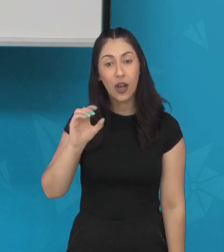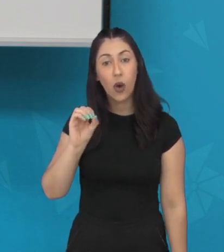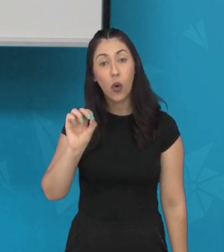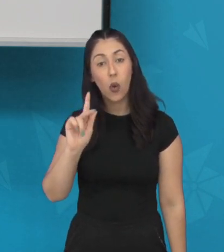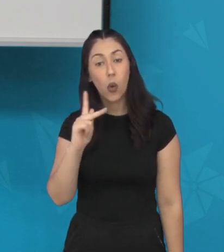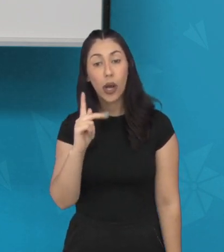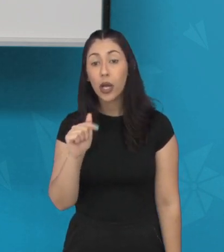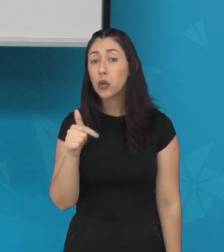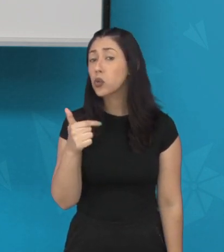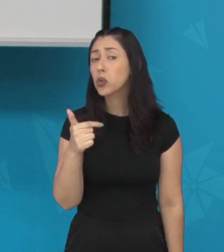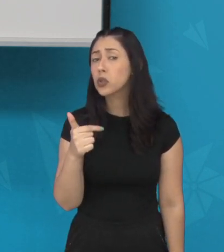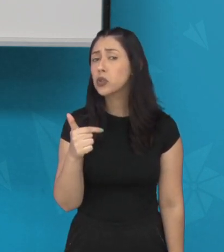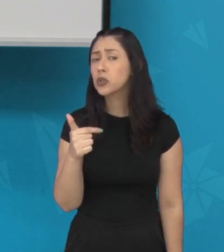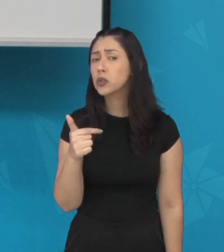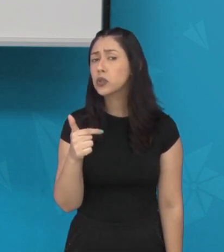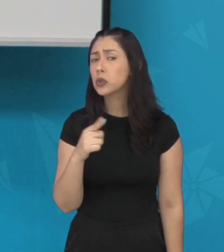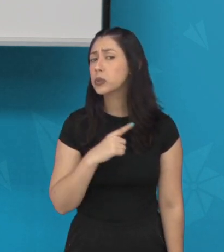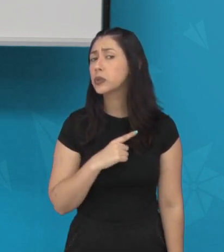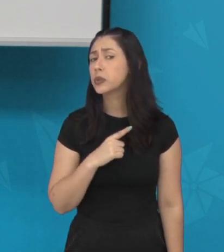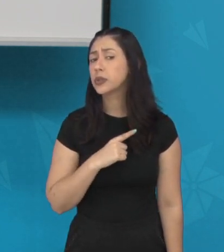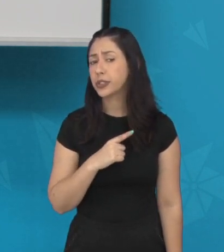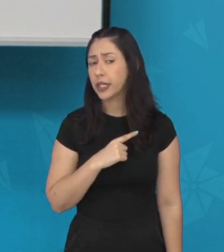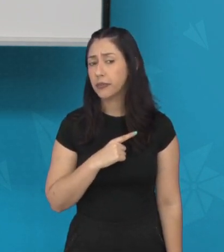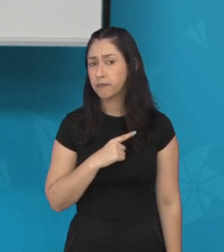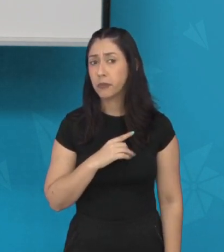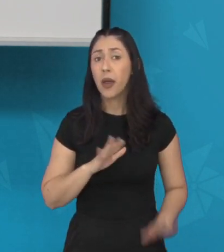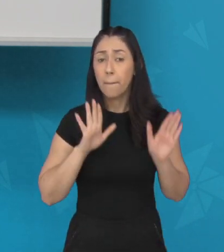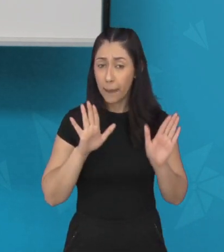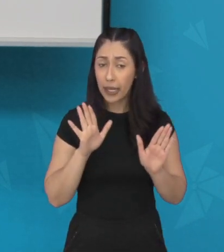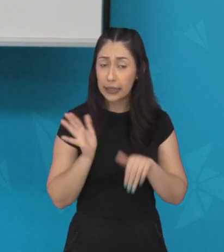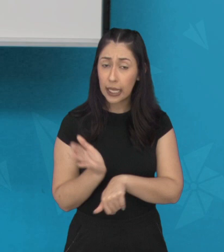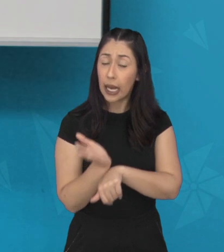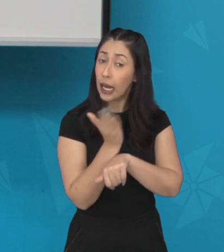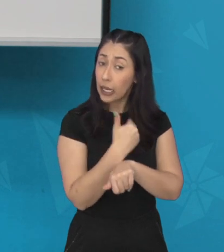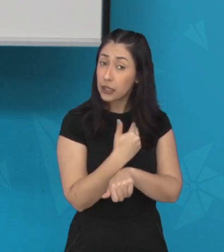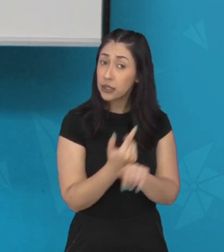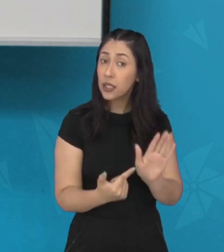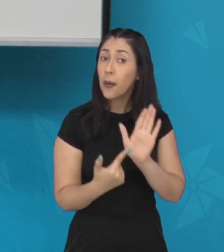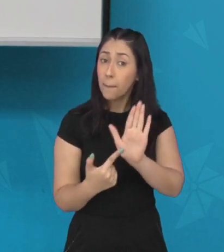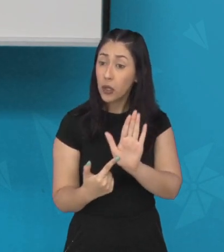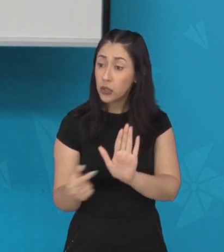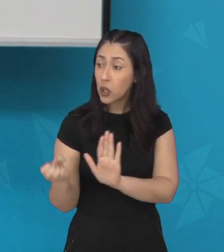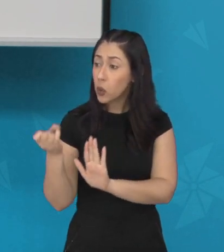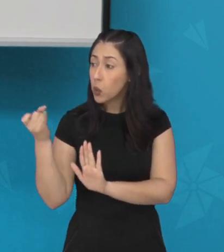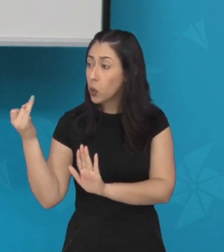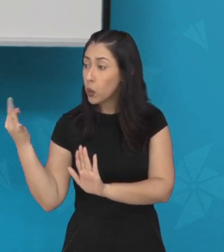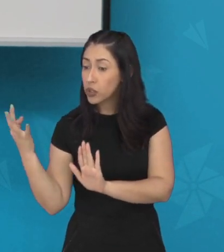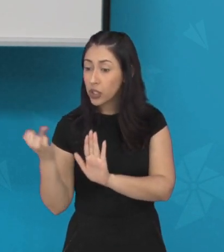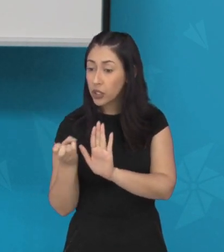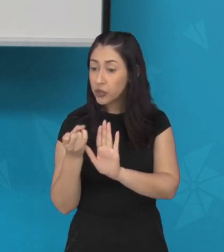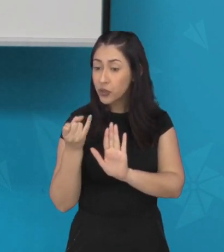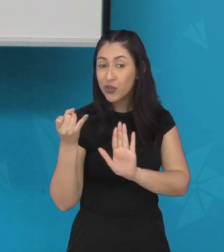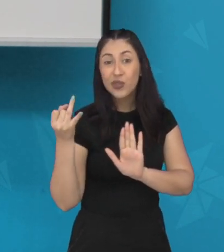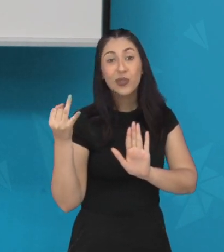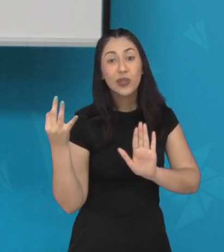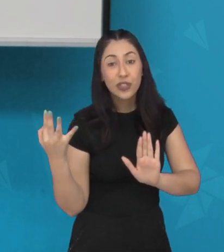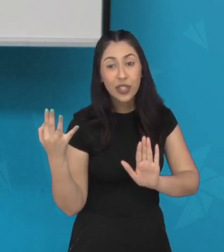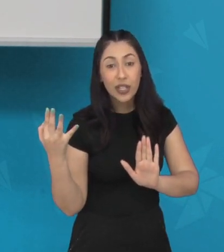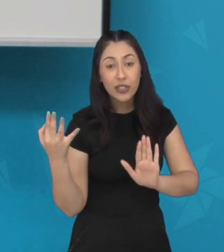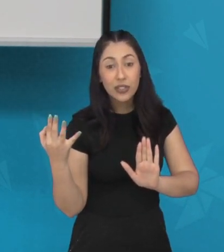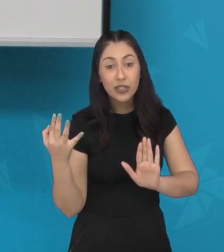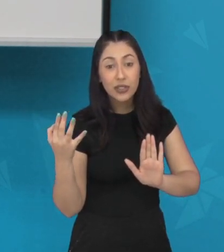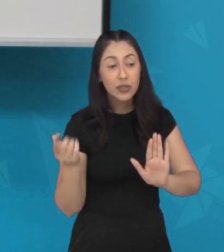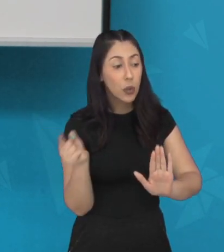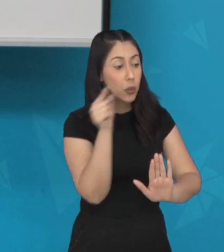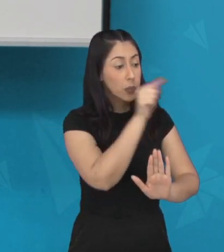ácido clorídrico e do hidróxido de magnésio, ou seja, dos reagentes, mais a massa final da água, para a gente fazer o cálculo então do